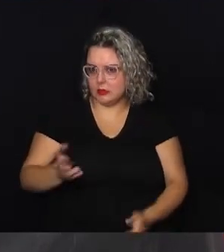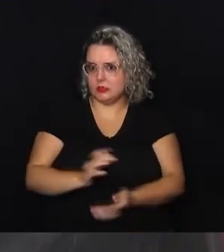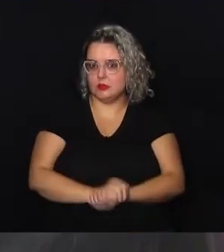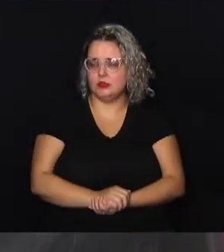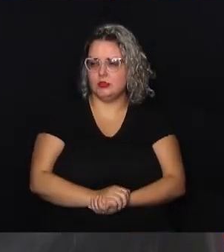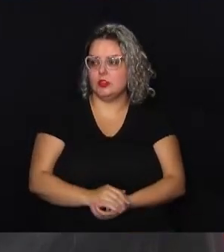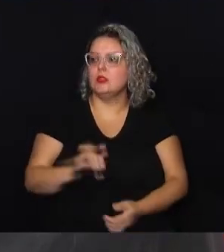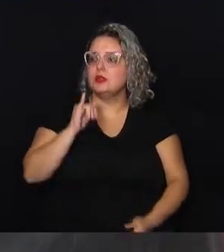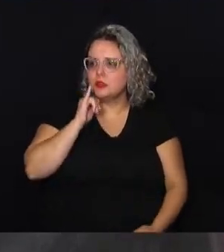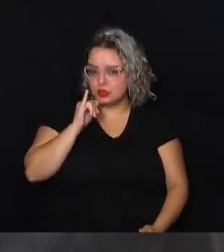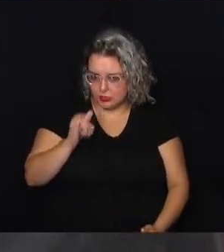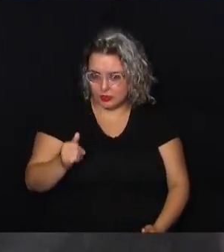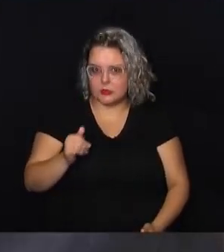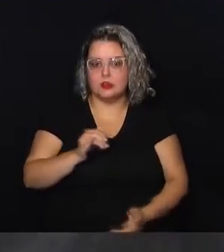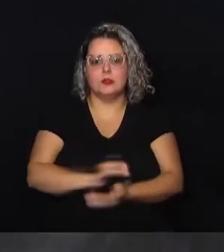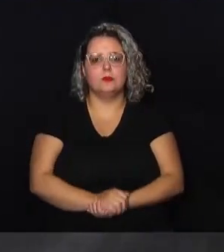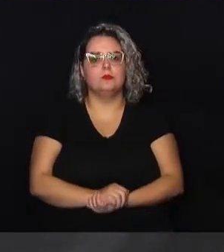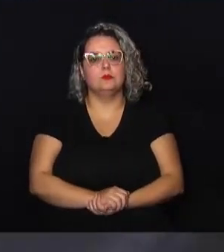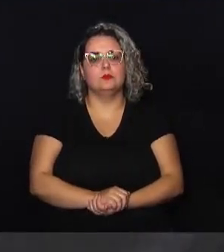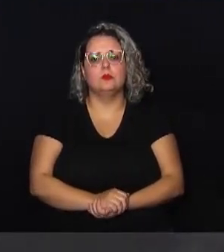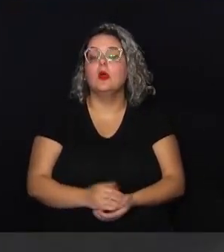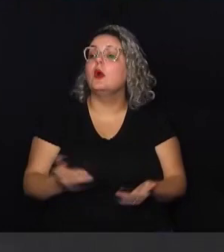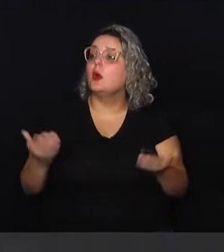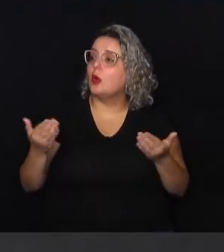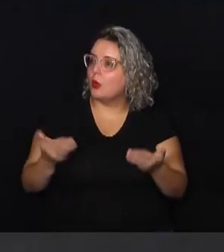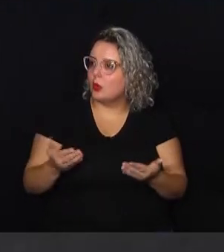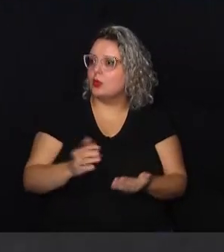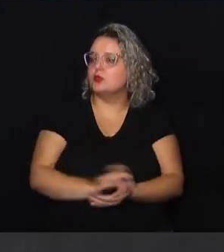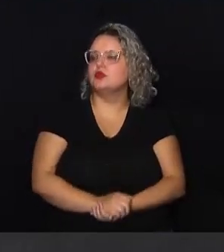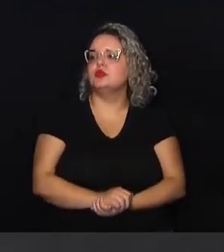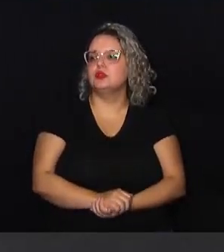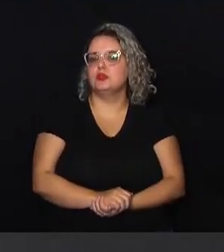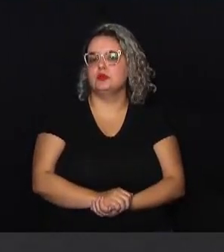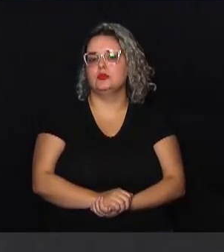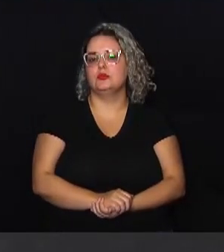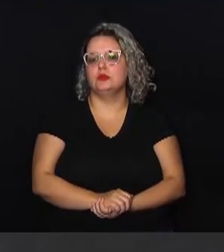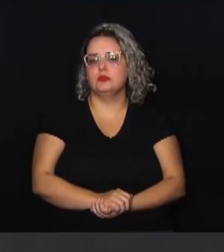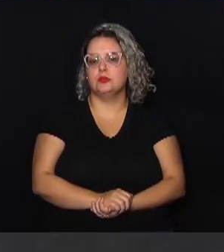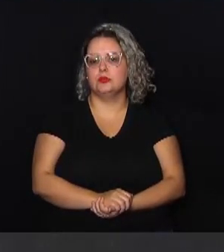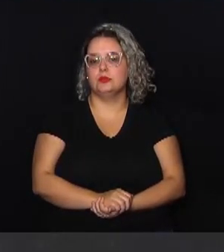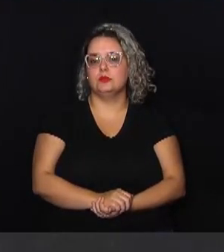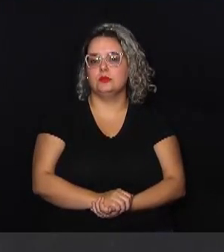dizer que hoje eu fui